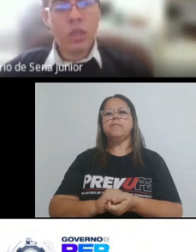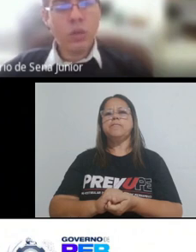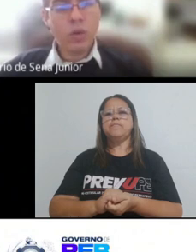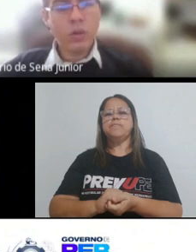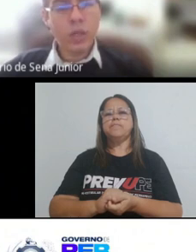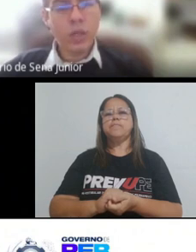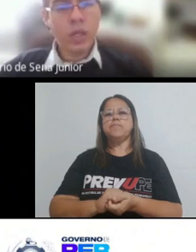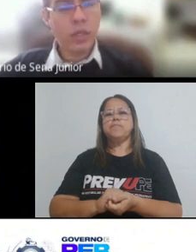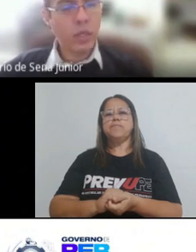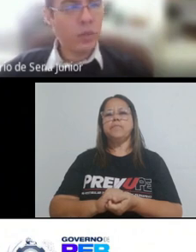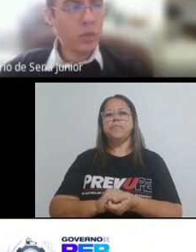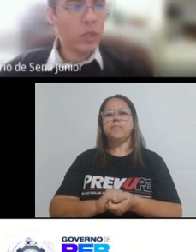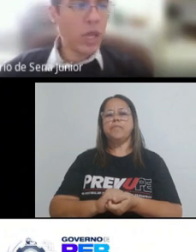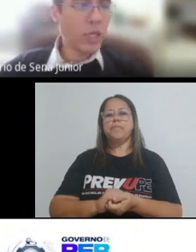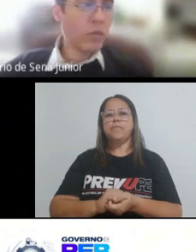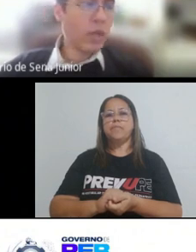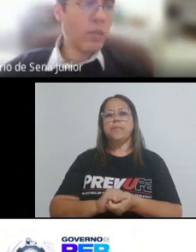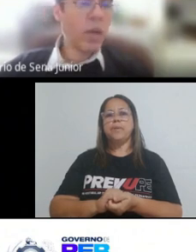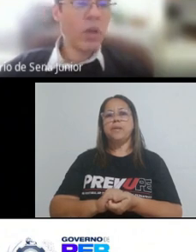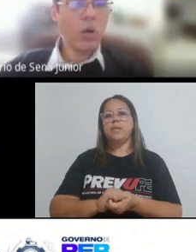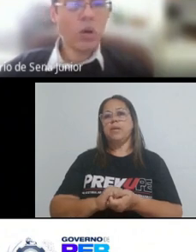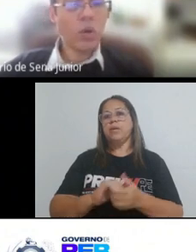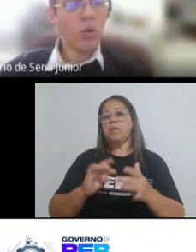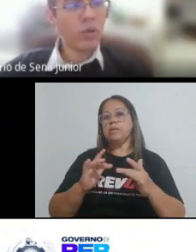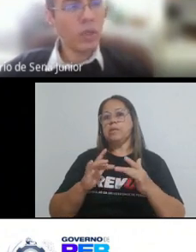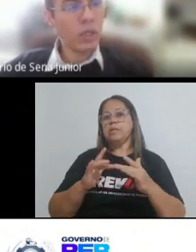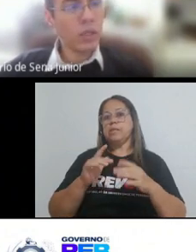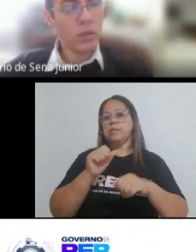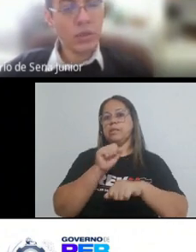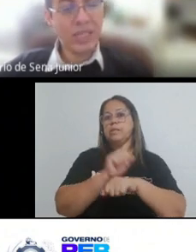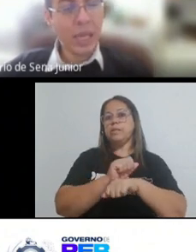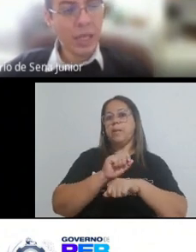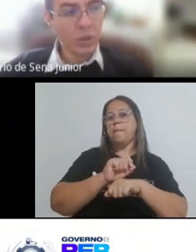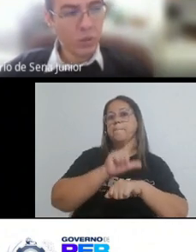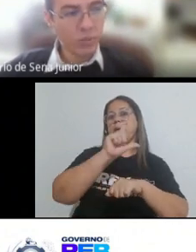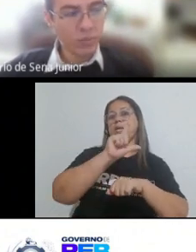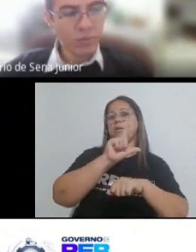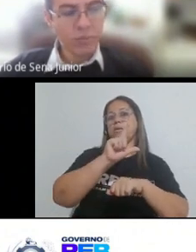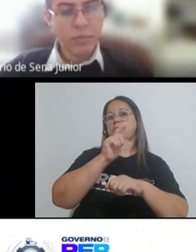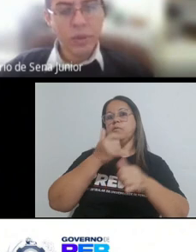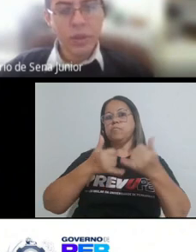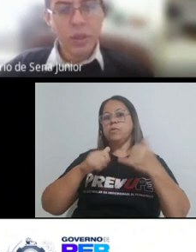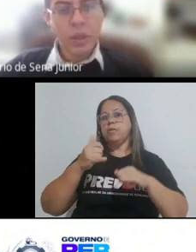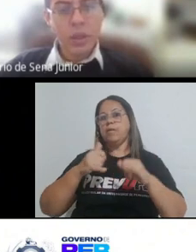usualmente o quociente de atrito estático é maior que o quociente de atrito cinétrico.